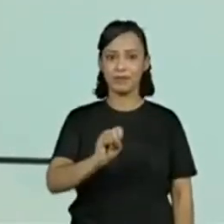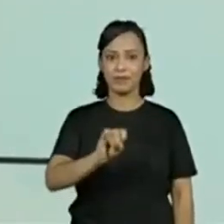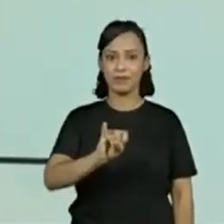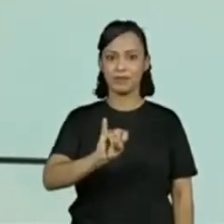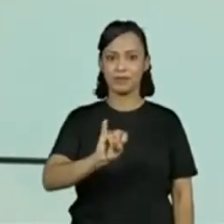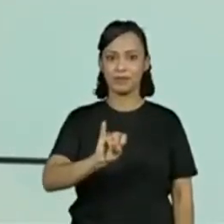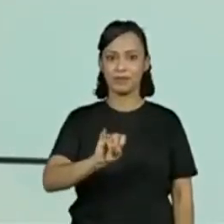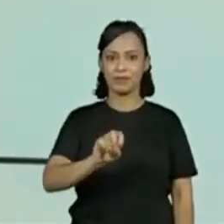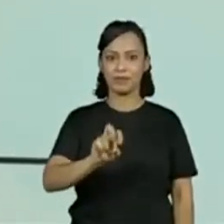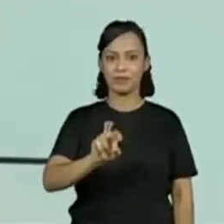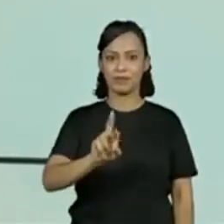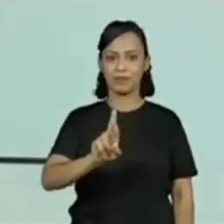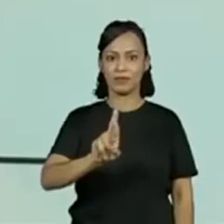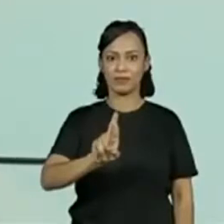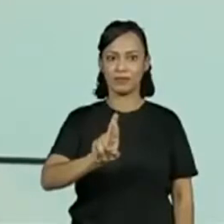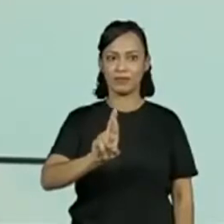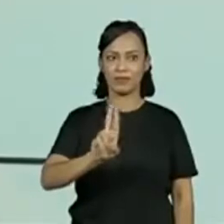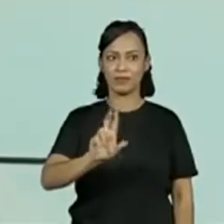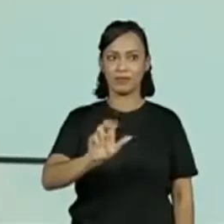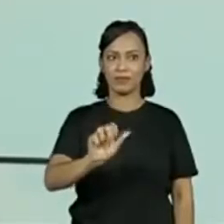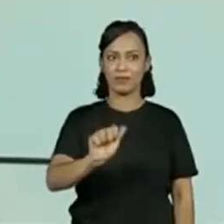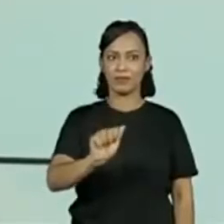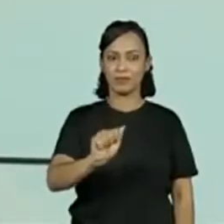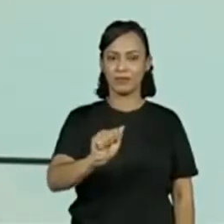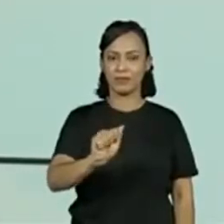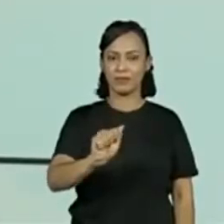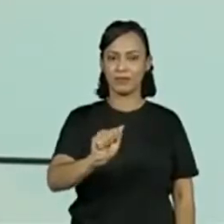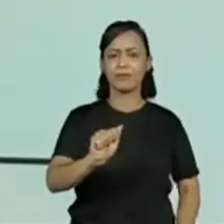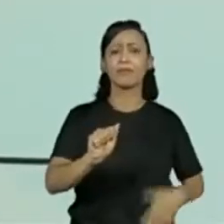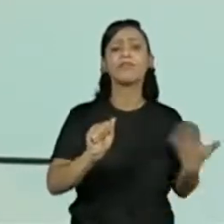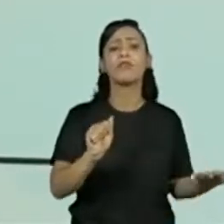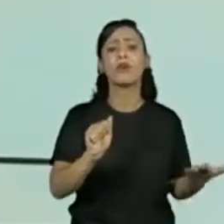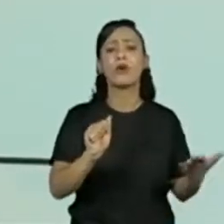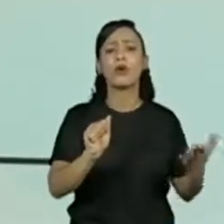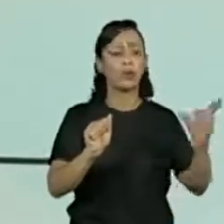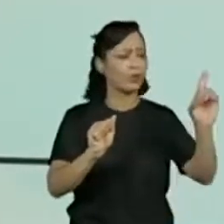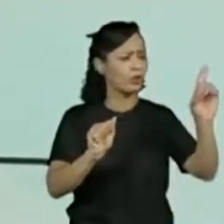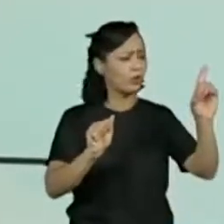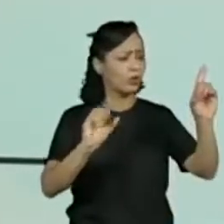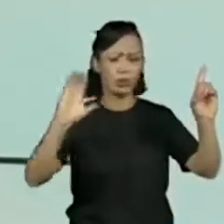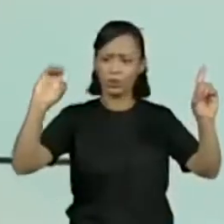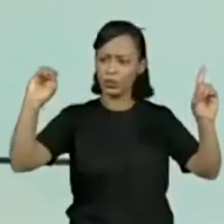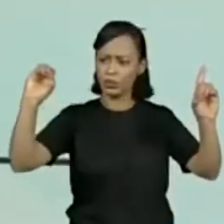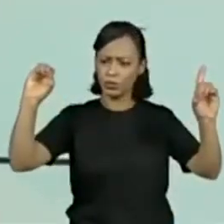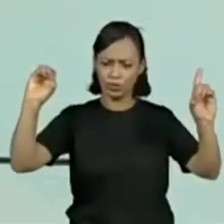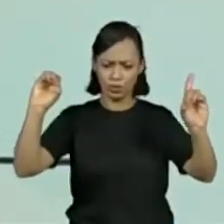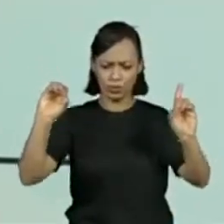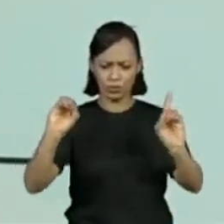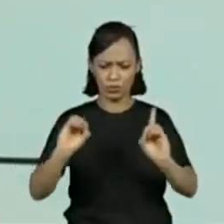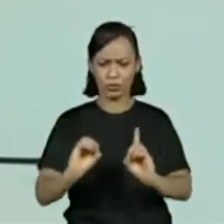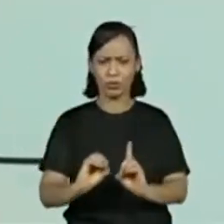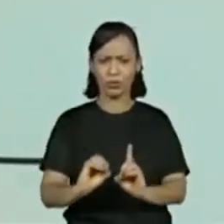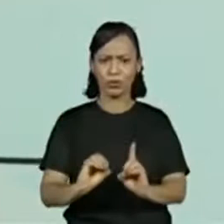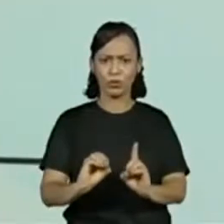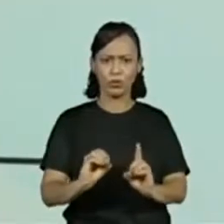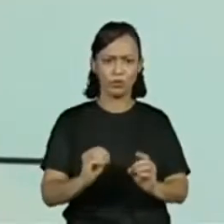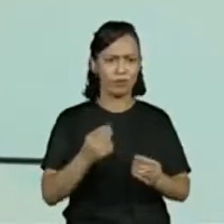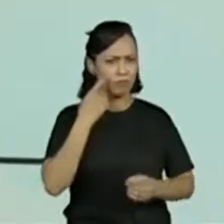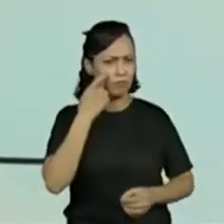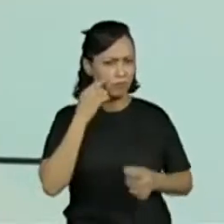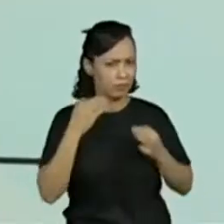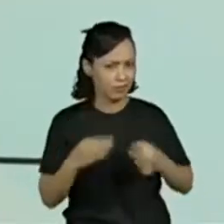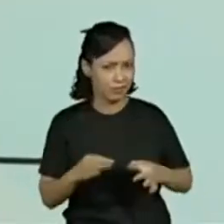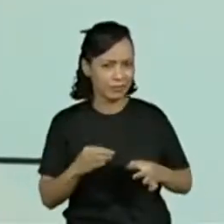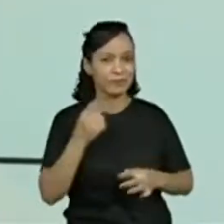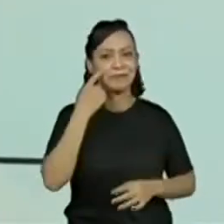crianças já sabe leia para eles ó essa aqui ó virar todo olha vamos usar vamos copiar dela vamos copiar